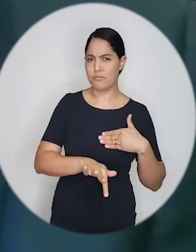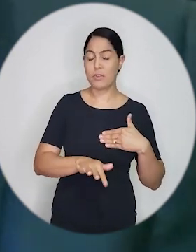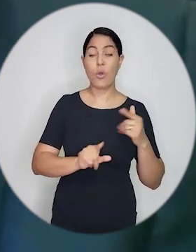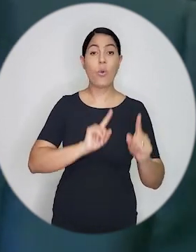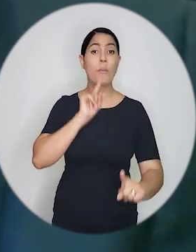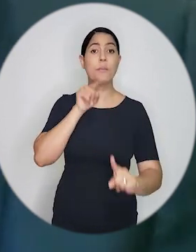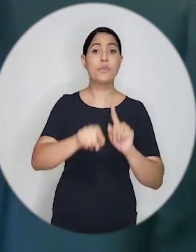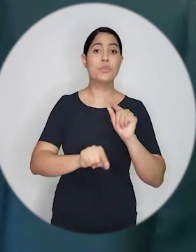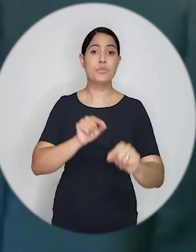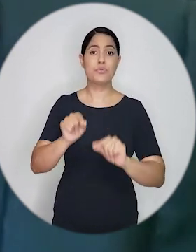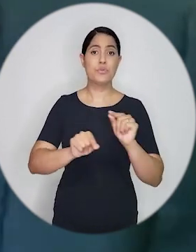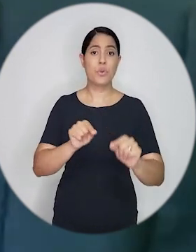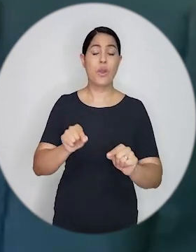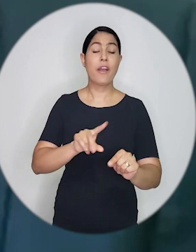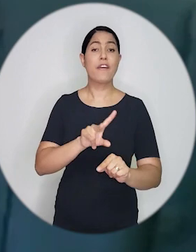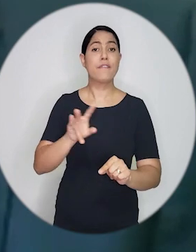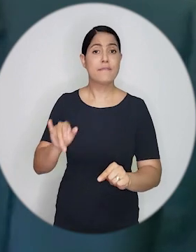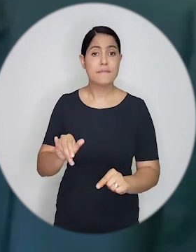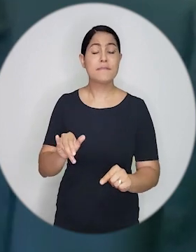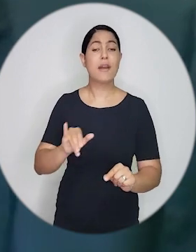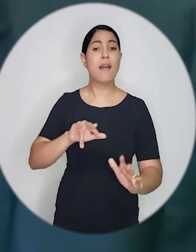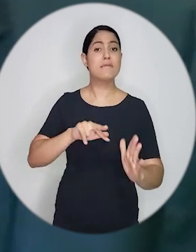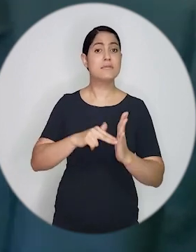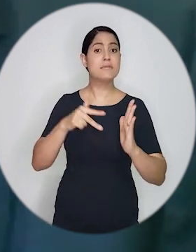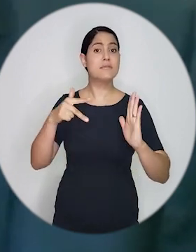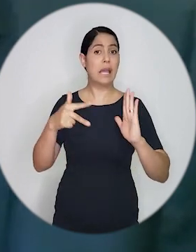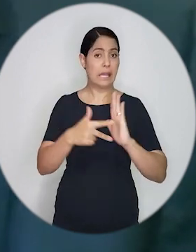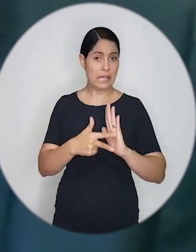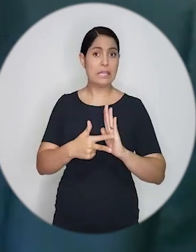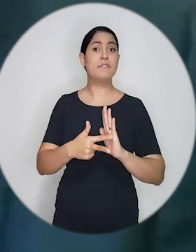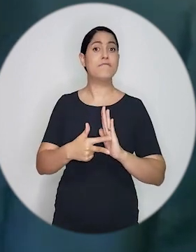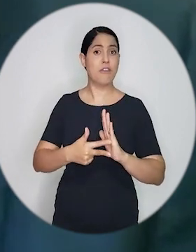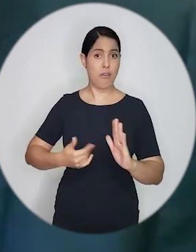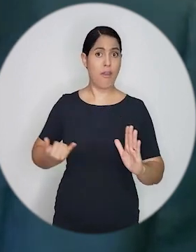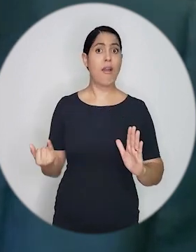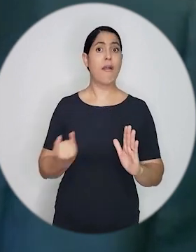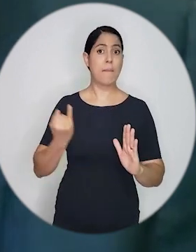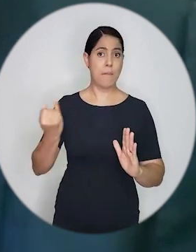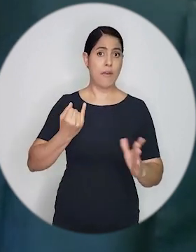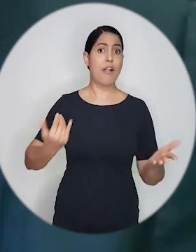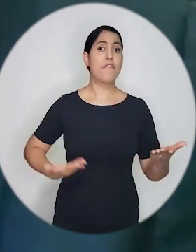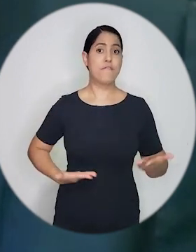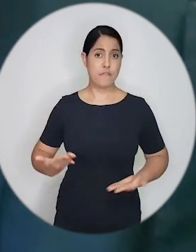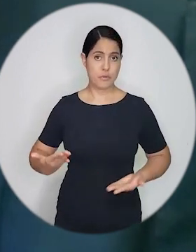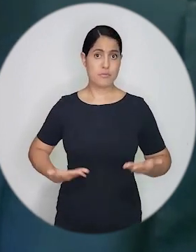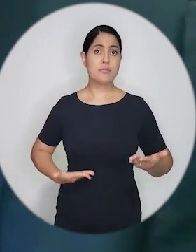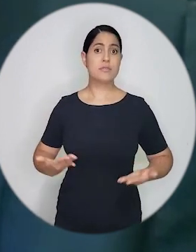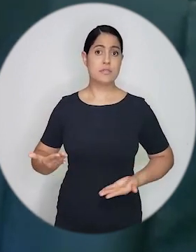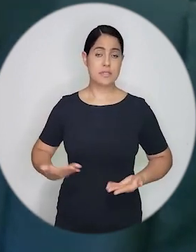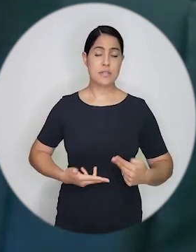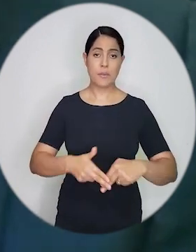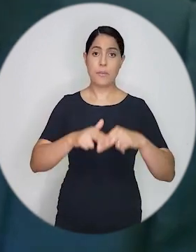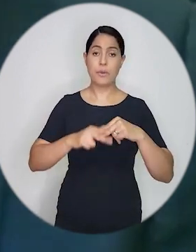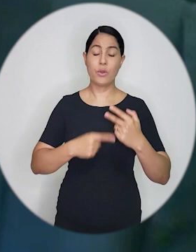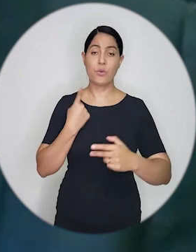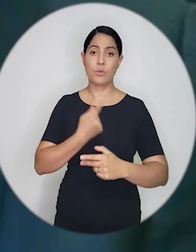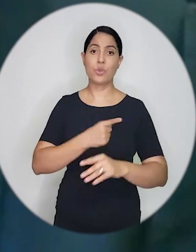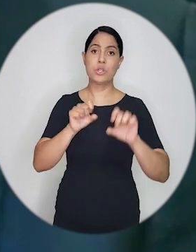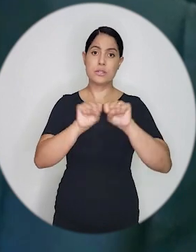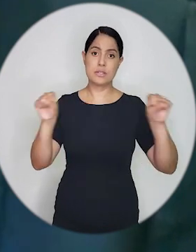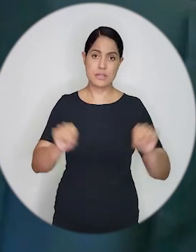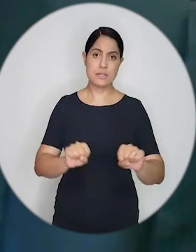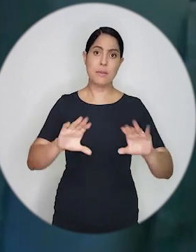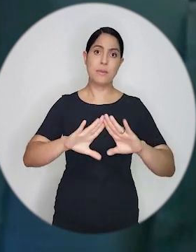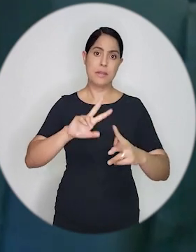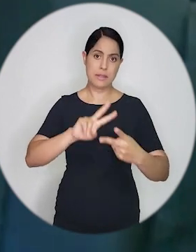final de agosto, para tentar emprestar um significado e uma